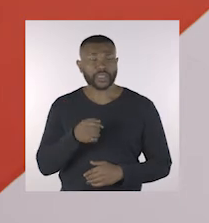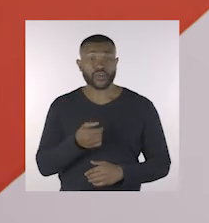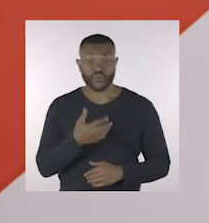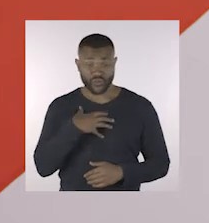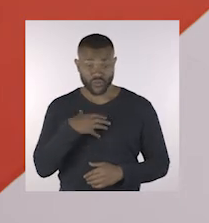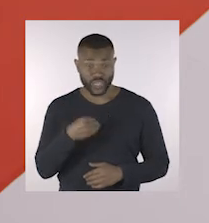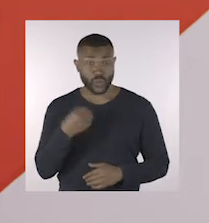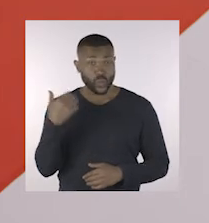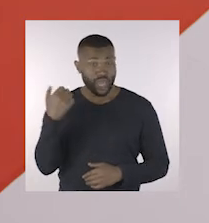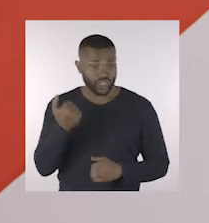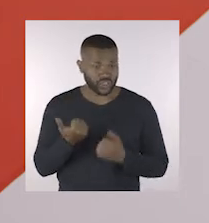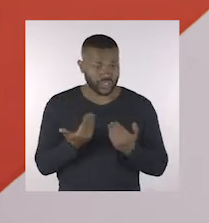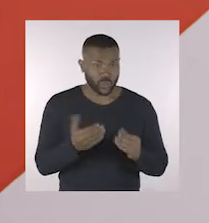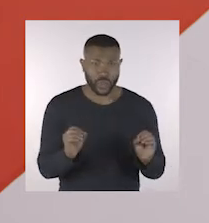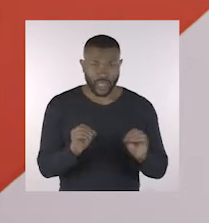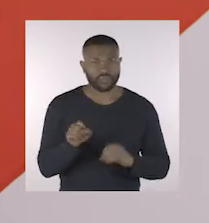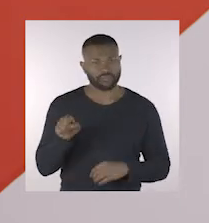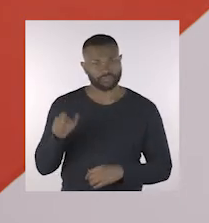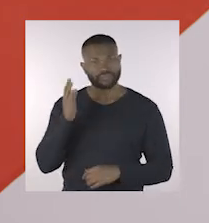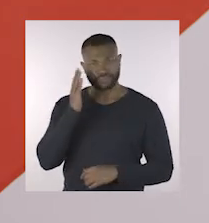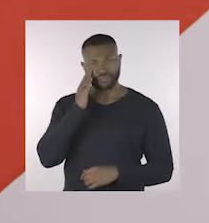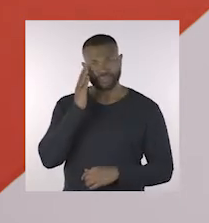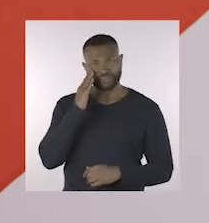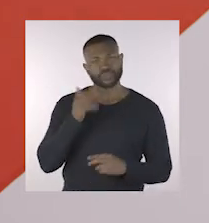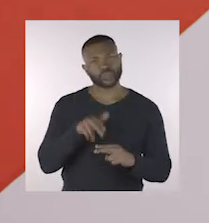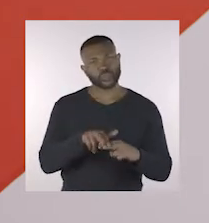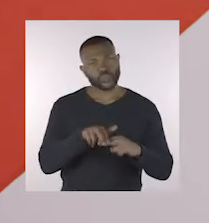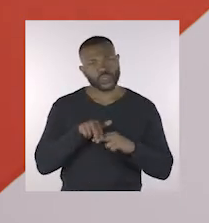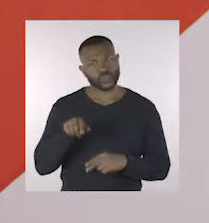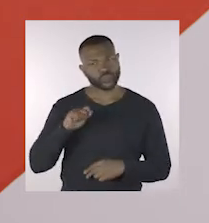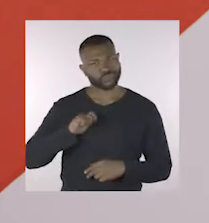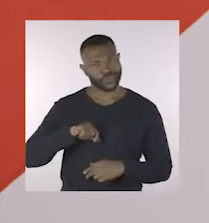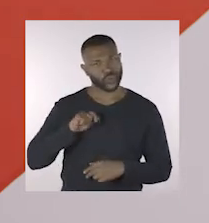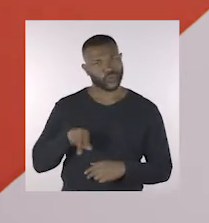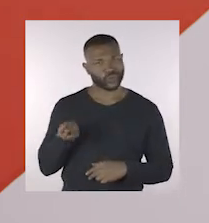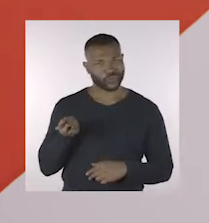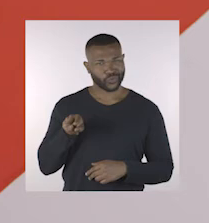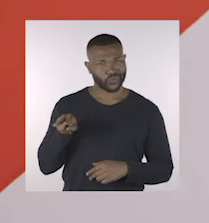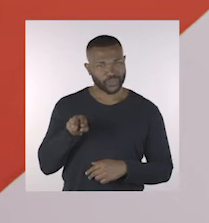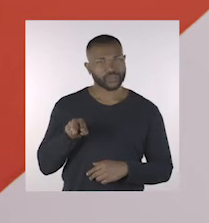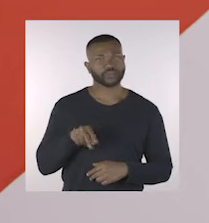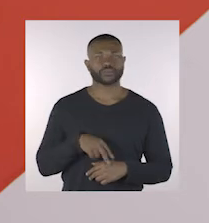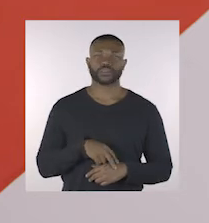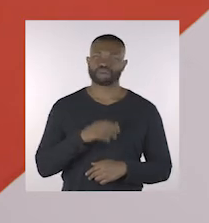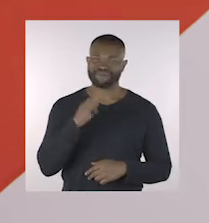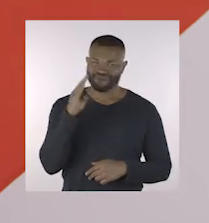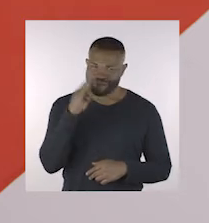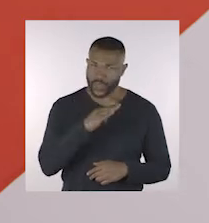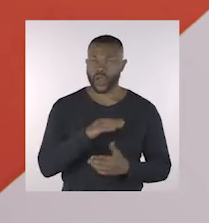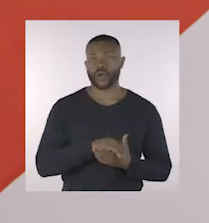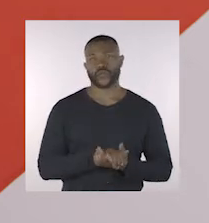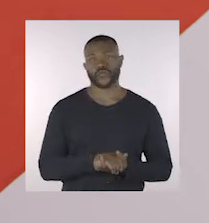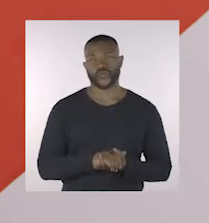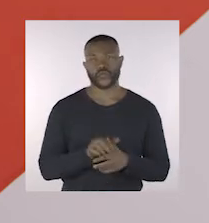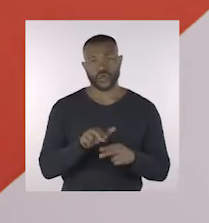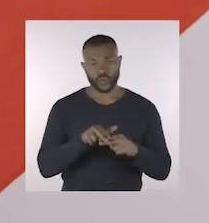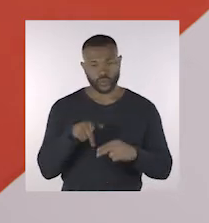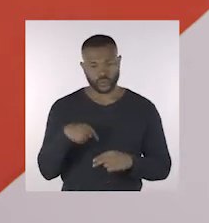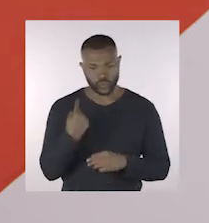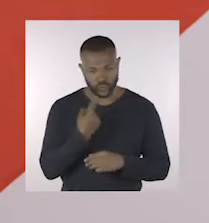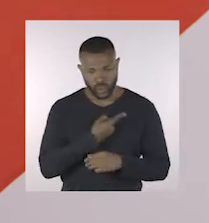a os filhos dele sem sem leite ele sabe disso por isso que são maldosos perverso